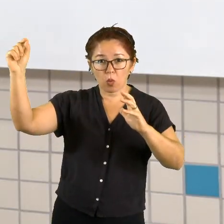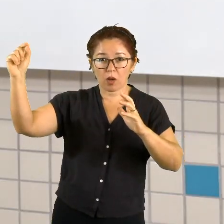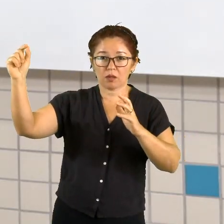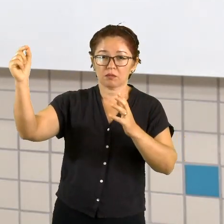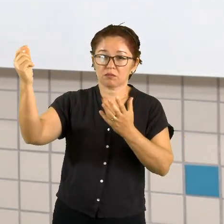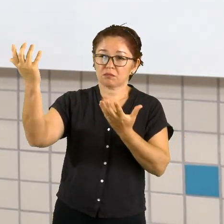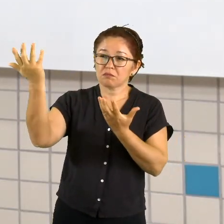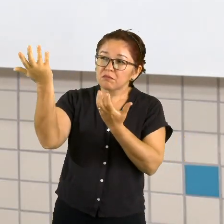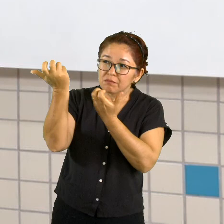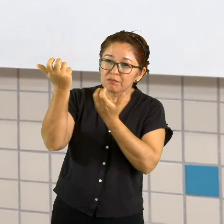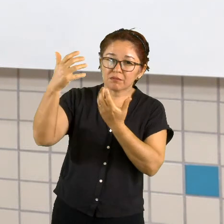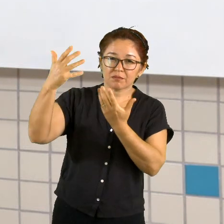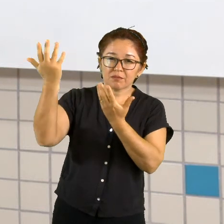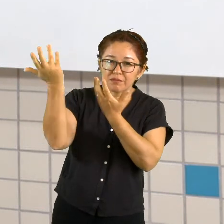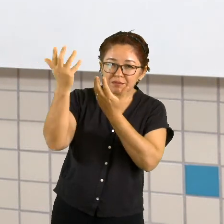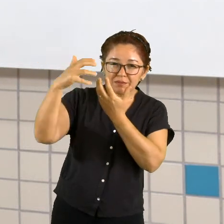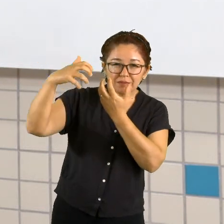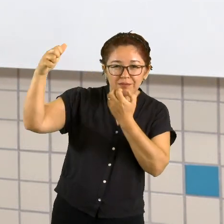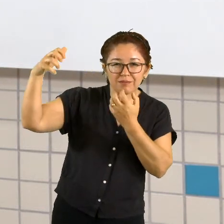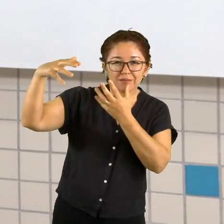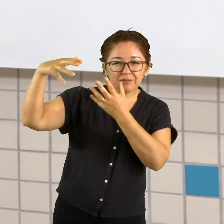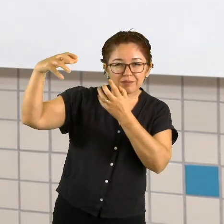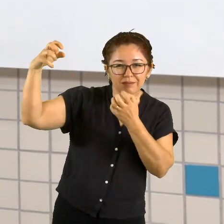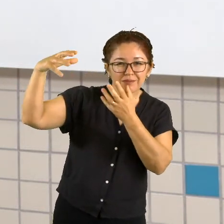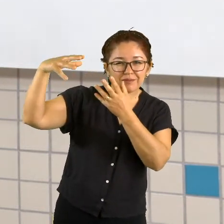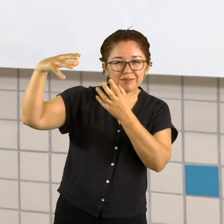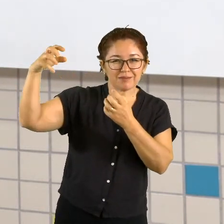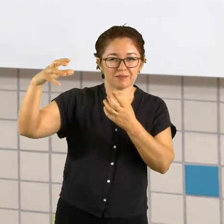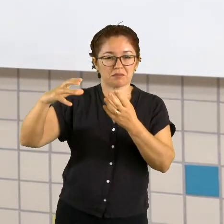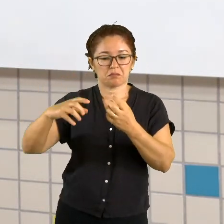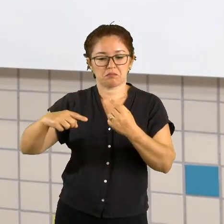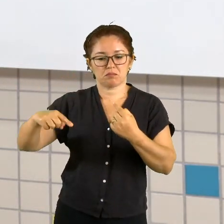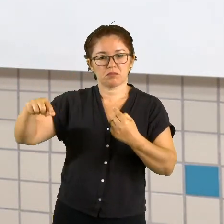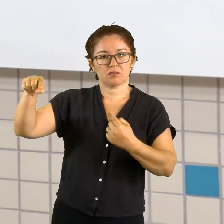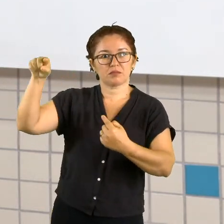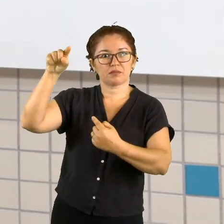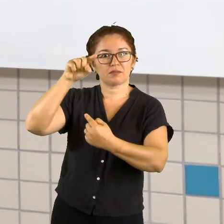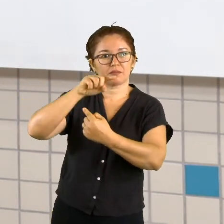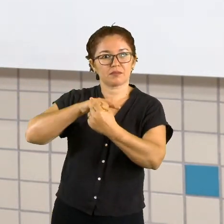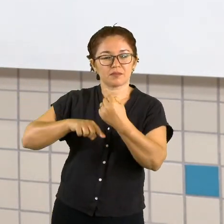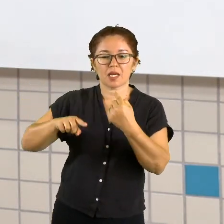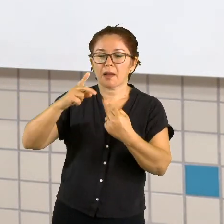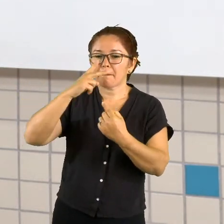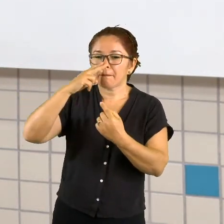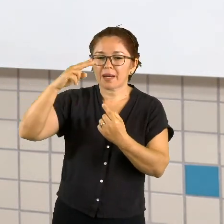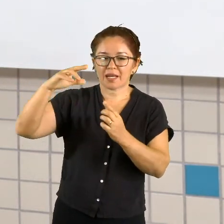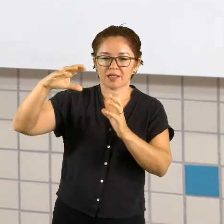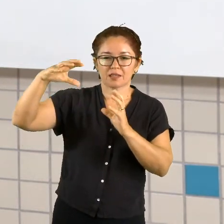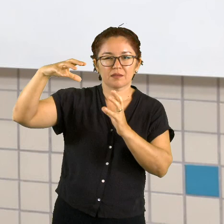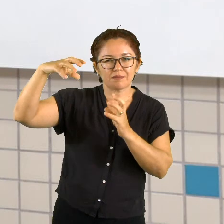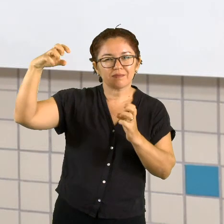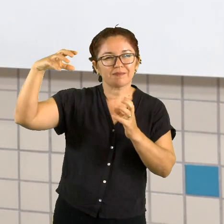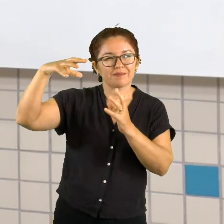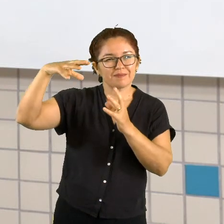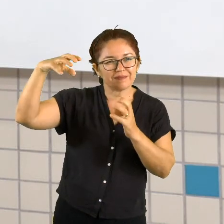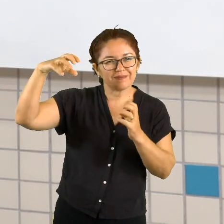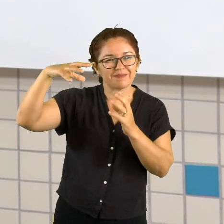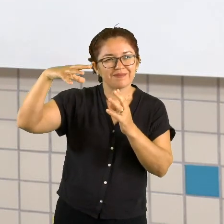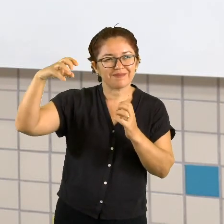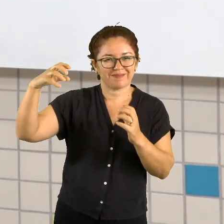dessa atração, como se fosse um imã da Lua sobre a Terra, é sobre as marés.